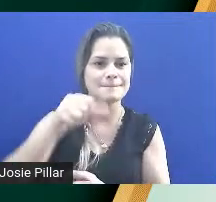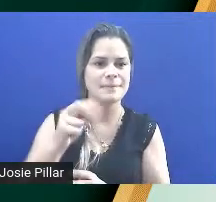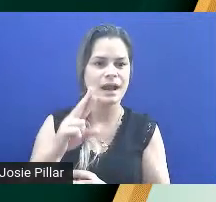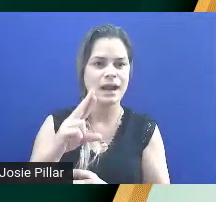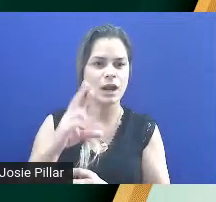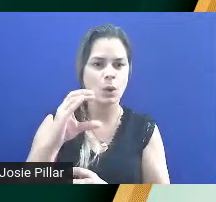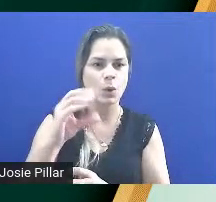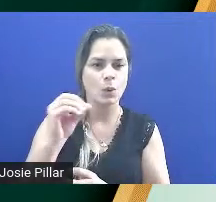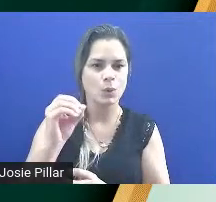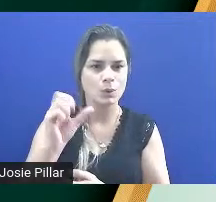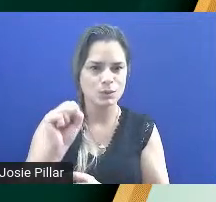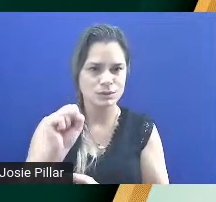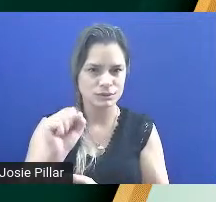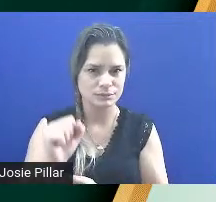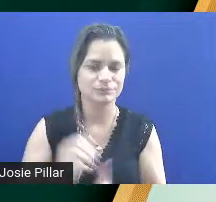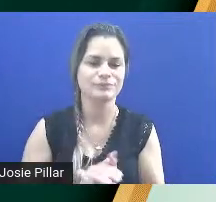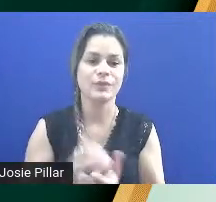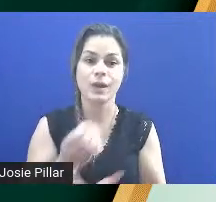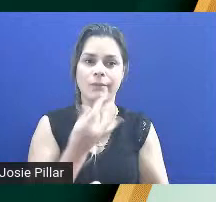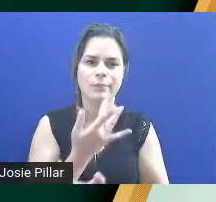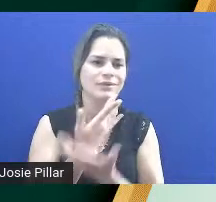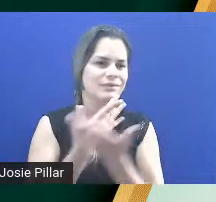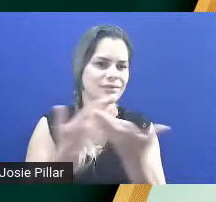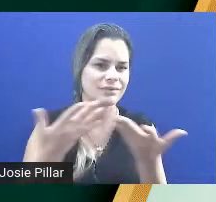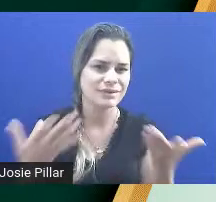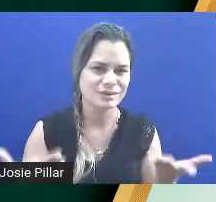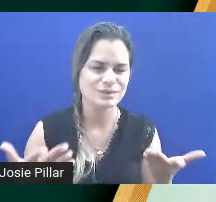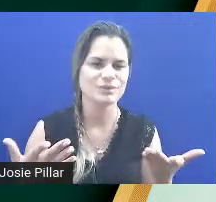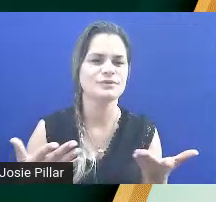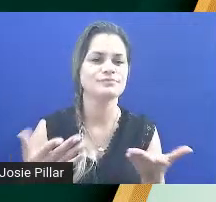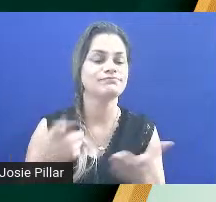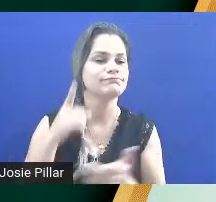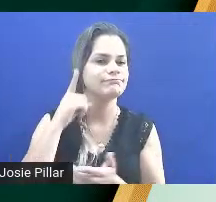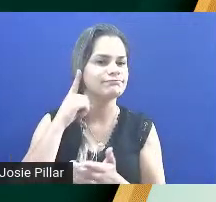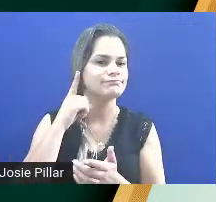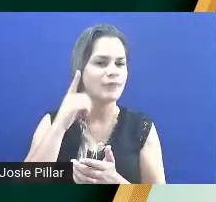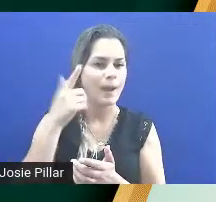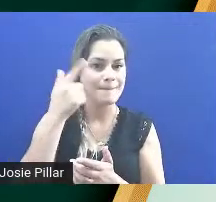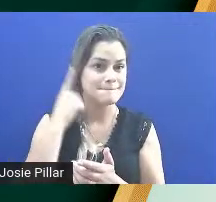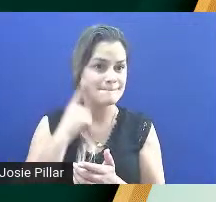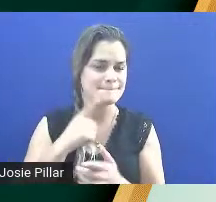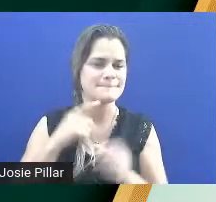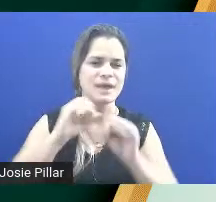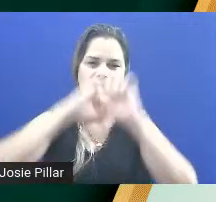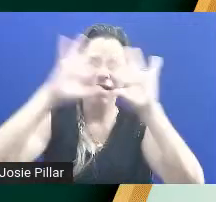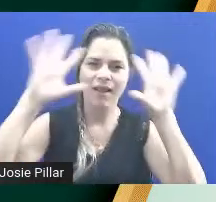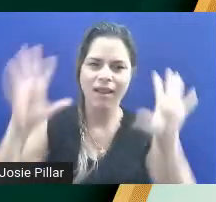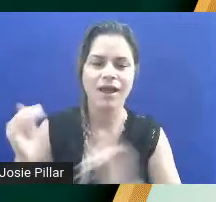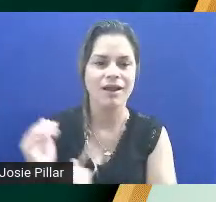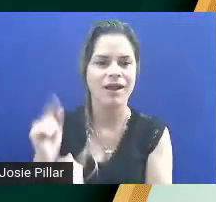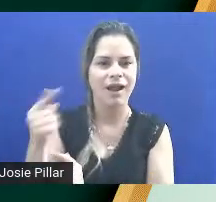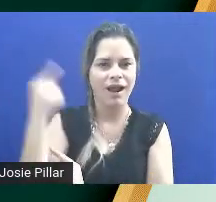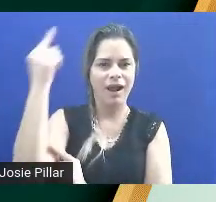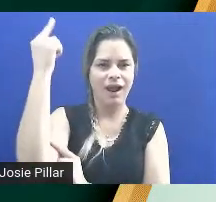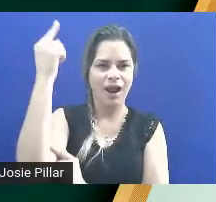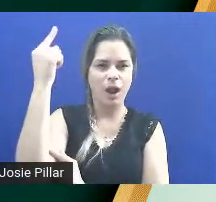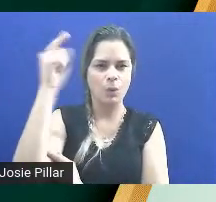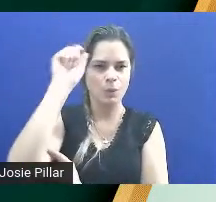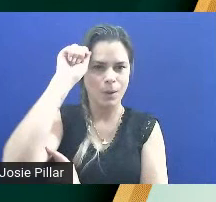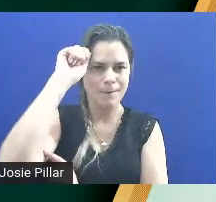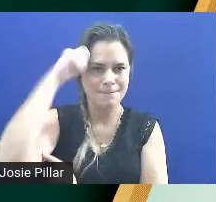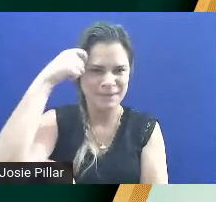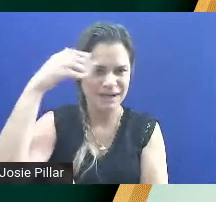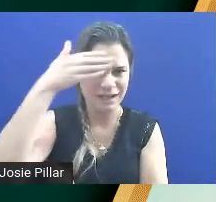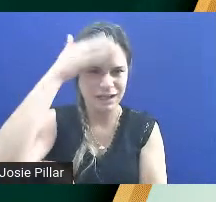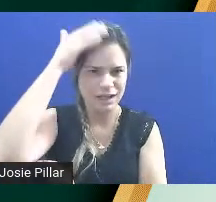Boa tarde a todos. Tenho pele clara, estatura alta, cabelos pretos